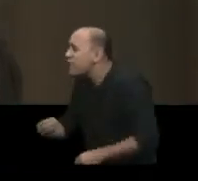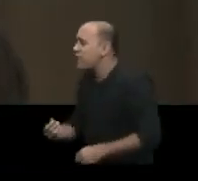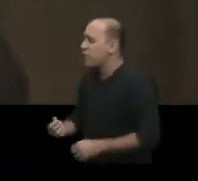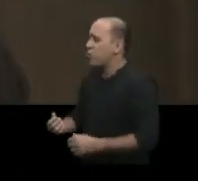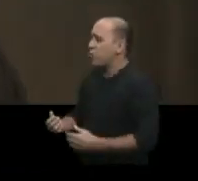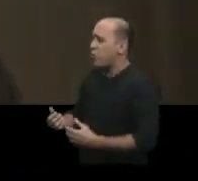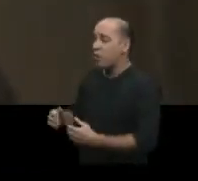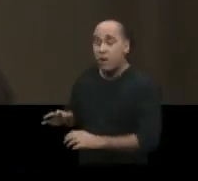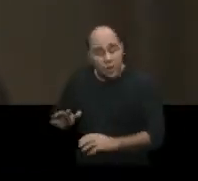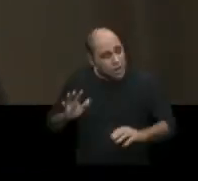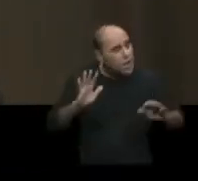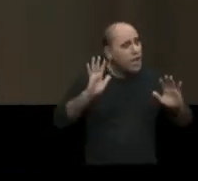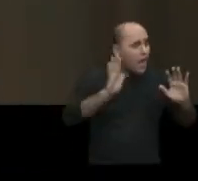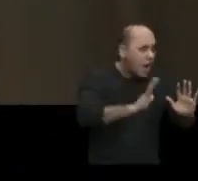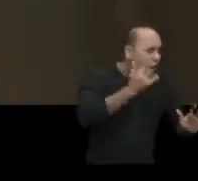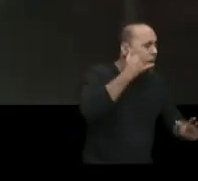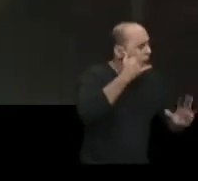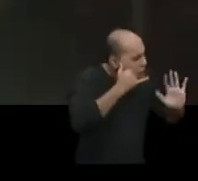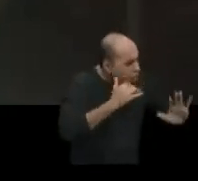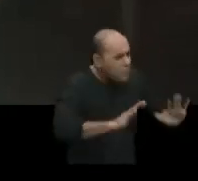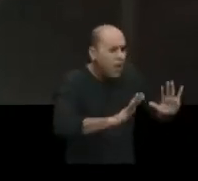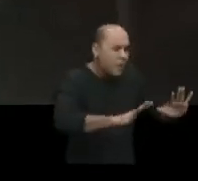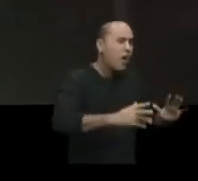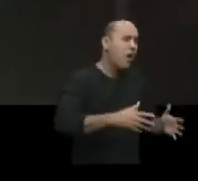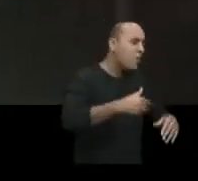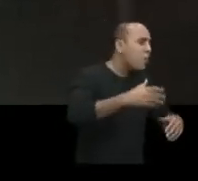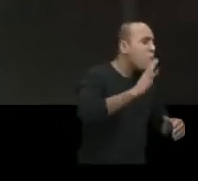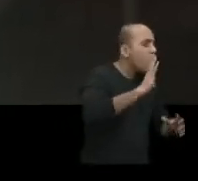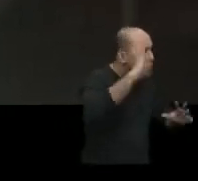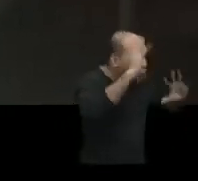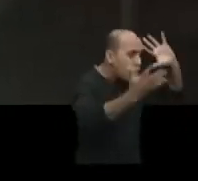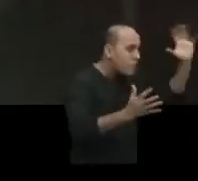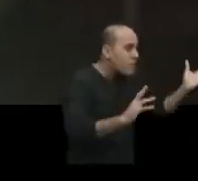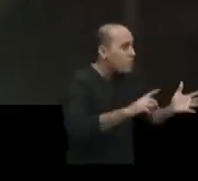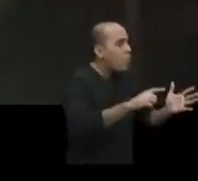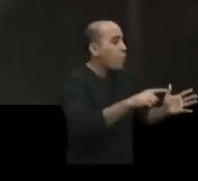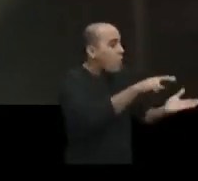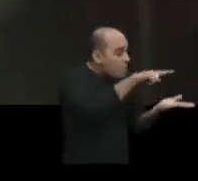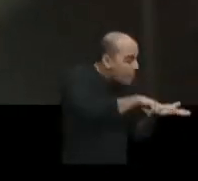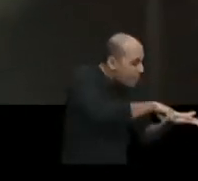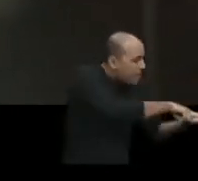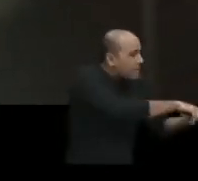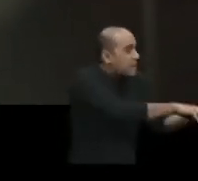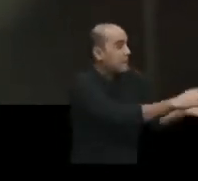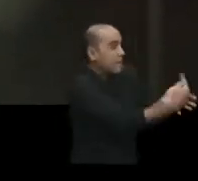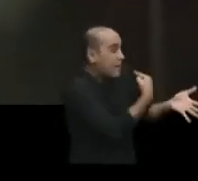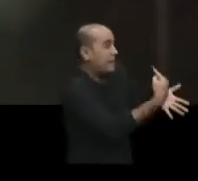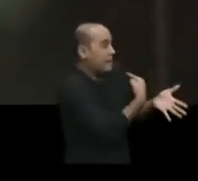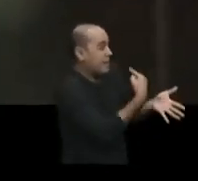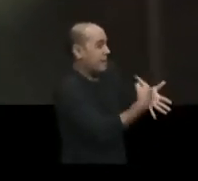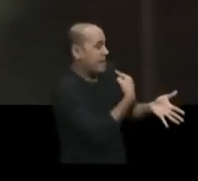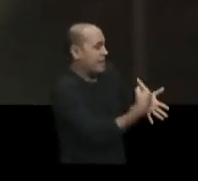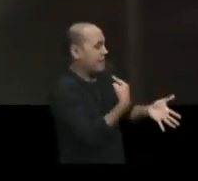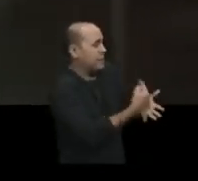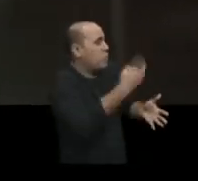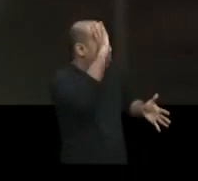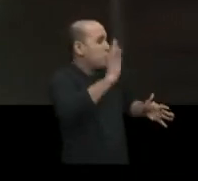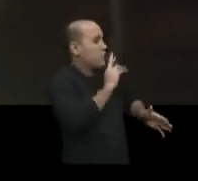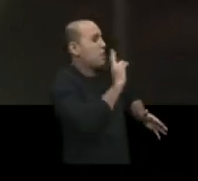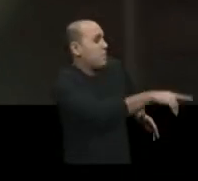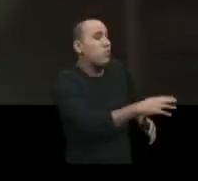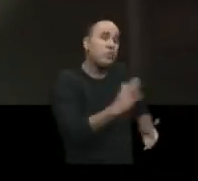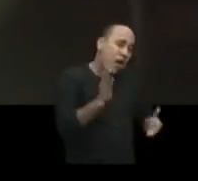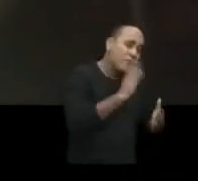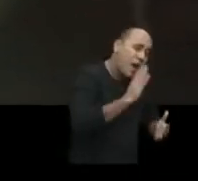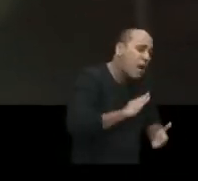acho melhor você deixar a Larinha na casa de alguém e vir logo. Os médicos estão fazendo um monte de perguntas, querendo saber se ele tomou algum medicamento.